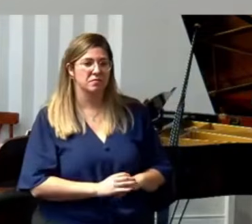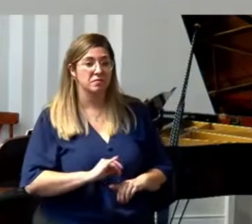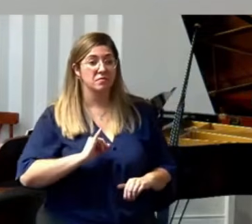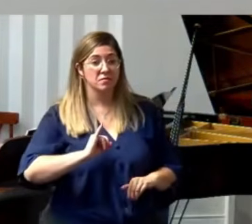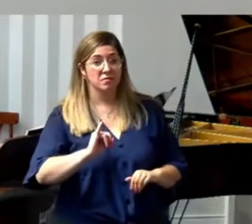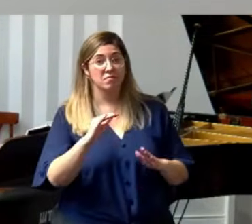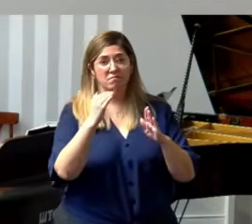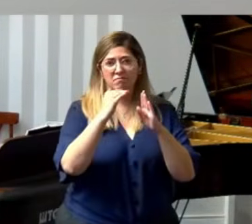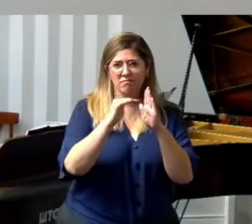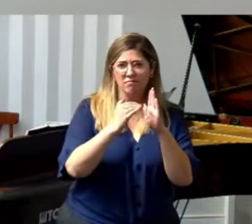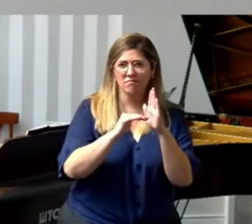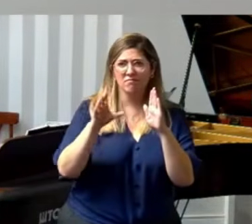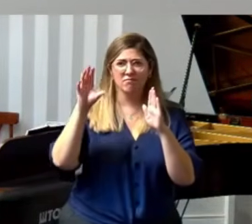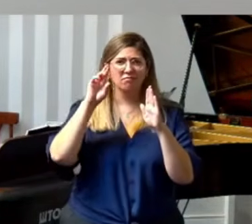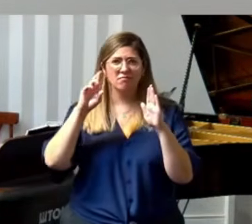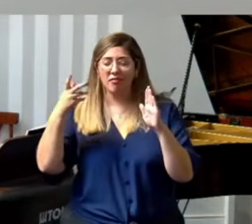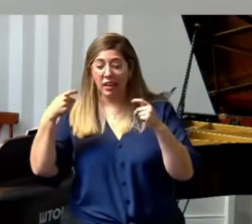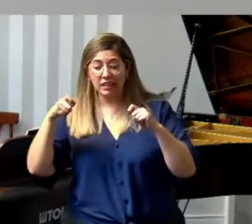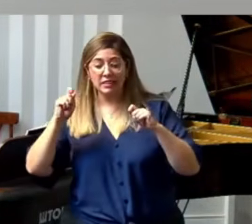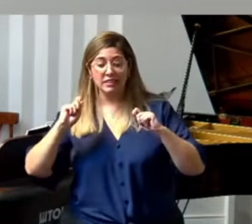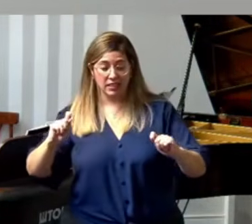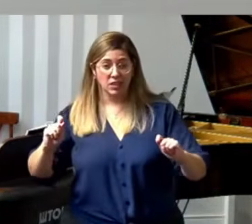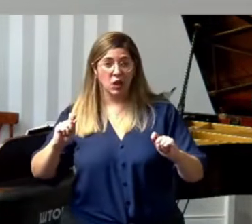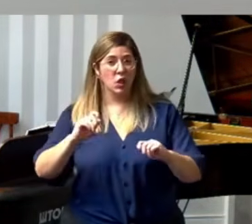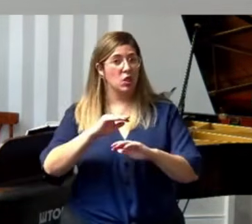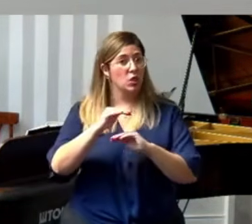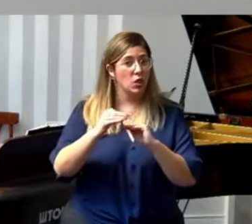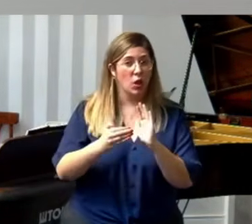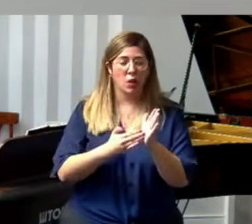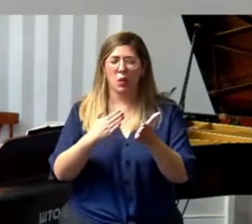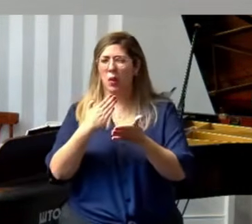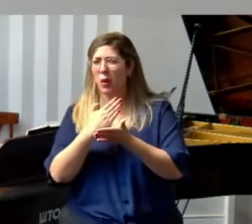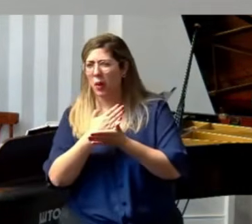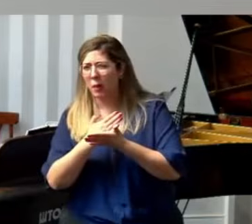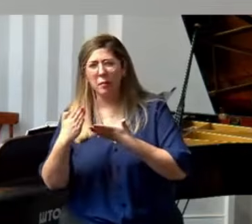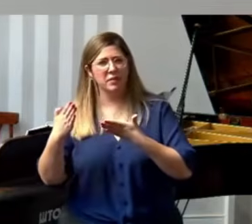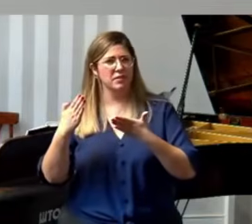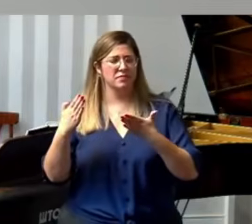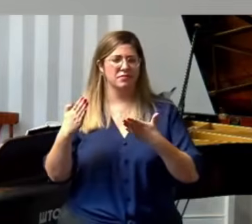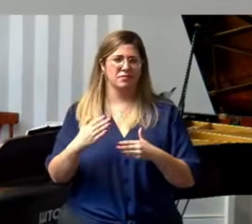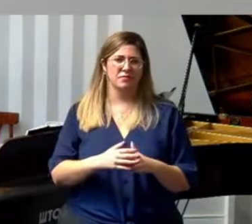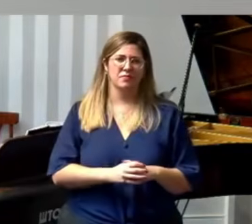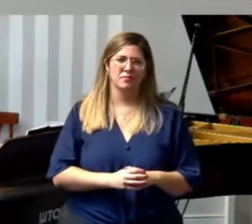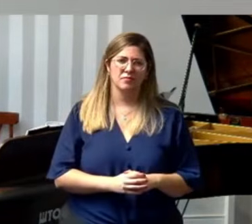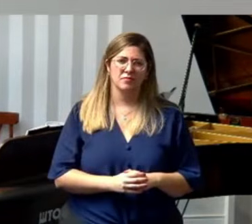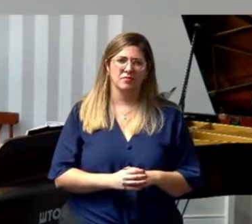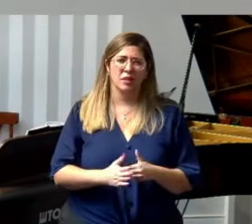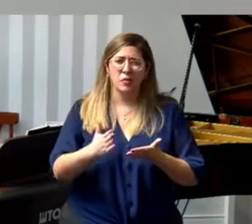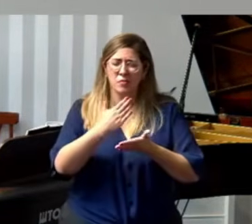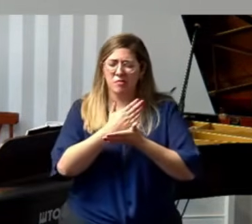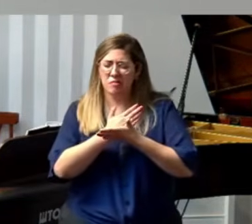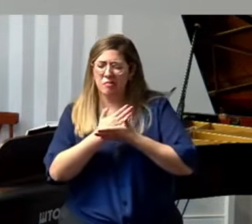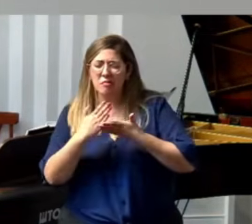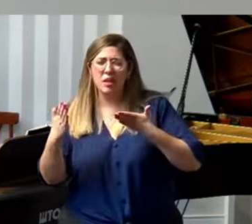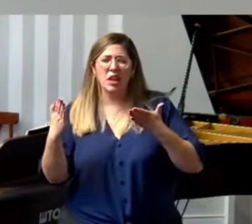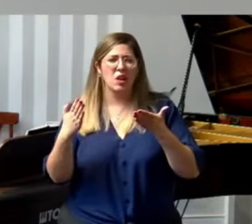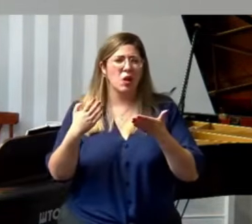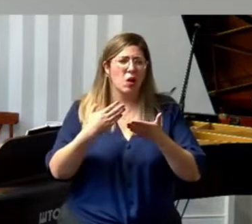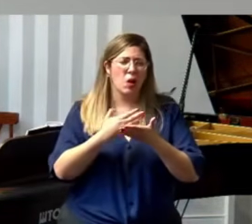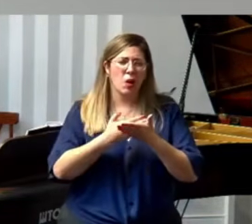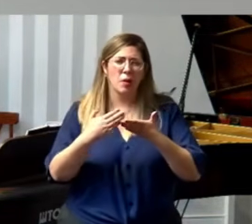Senhor estabeleceu desde o princípio, se tem uma missão que Ele estabeleceu desde os primeiros tempos, é